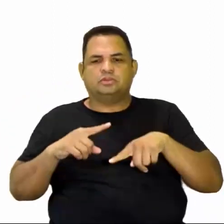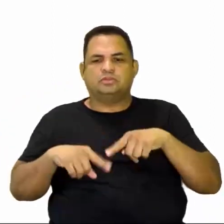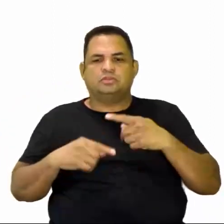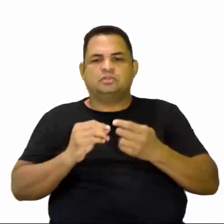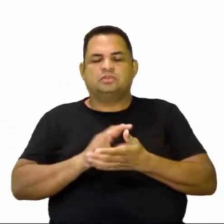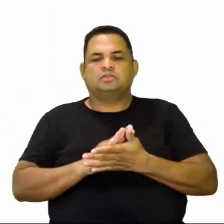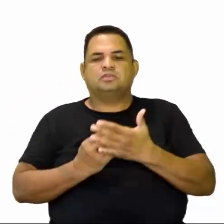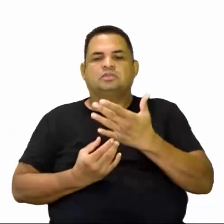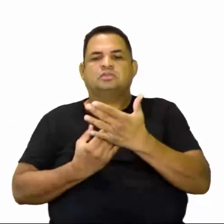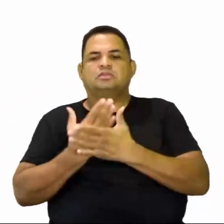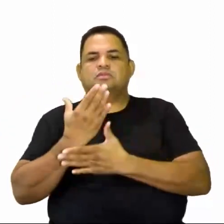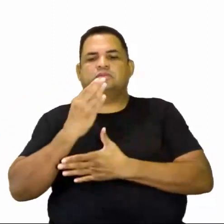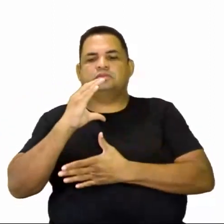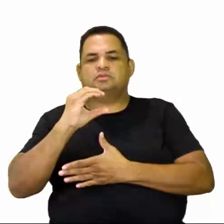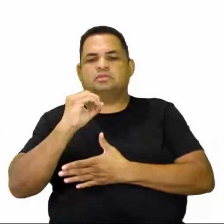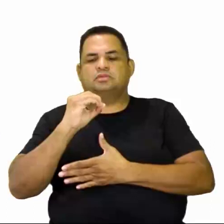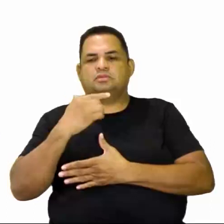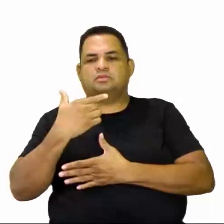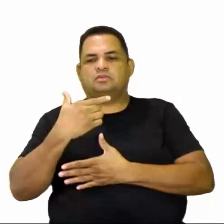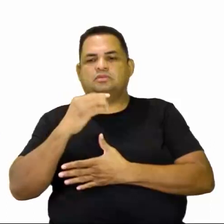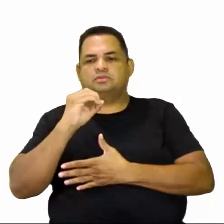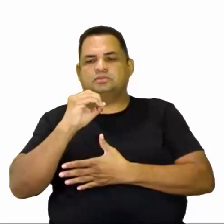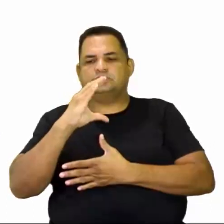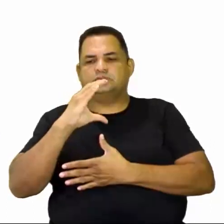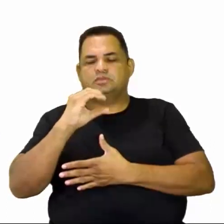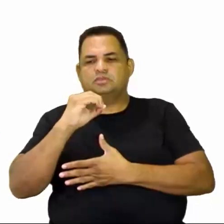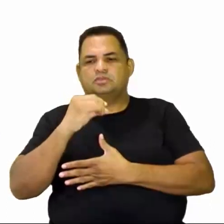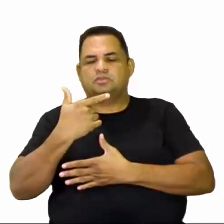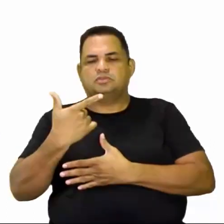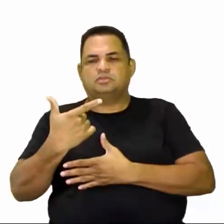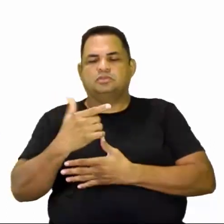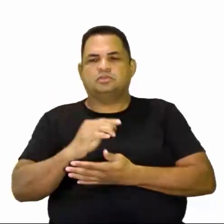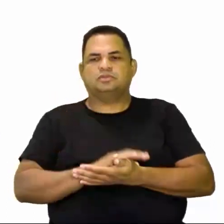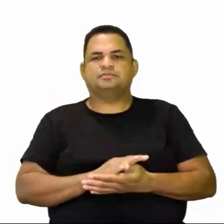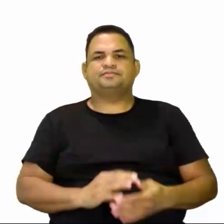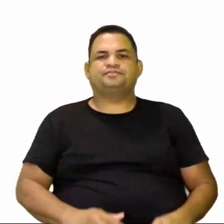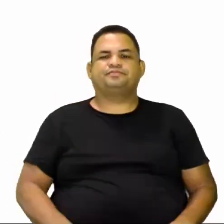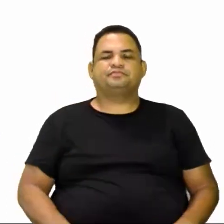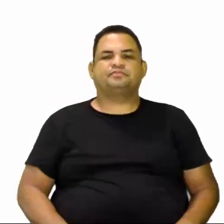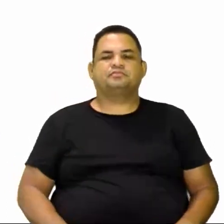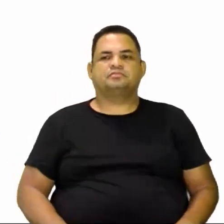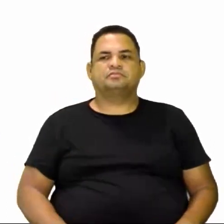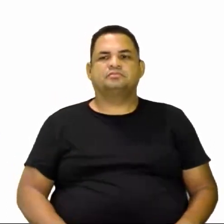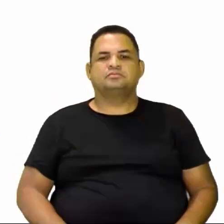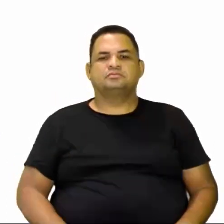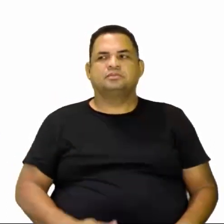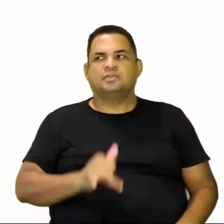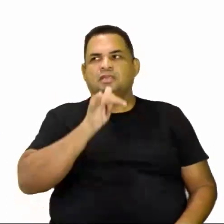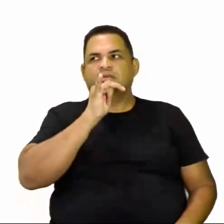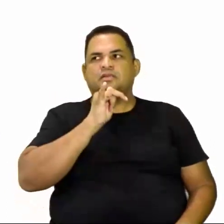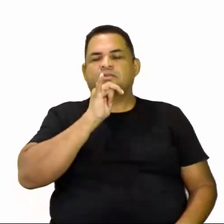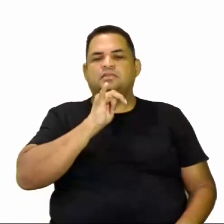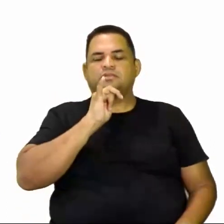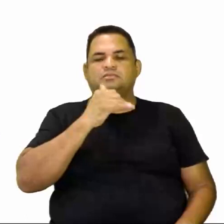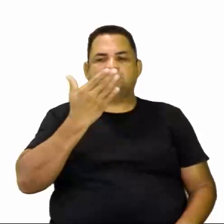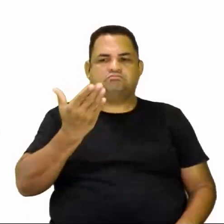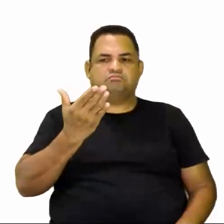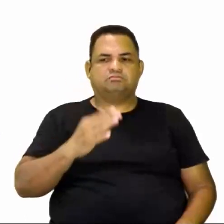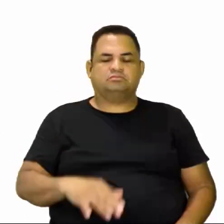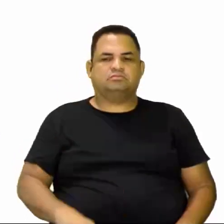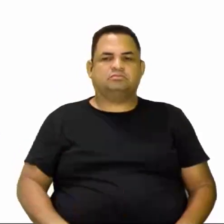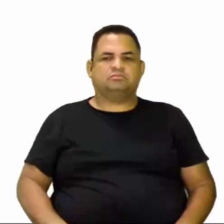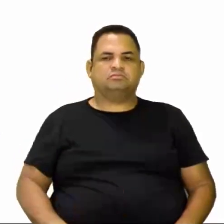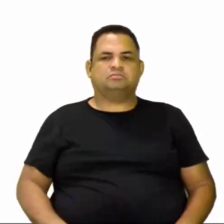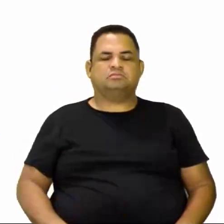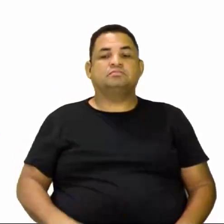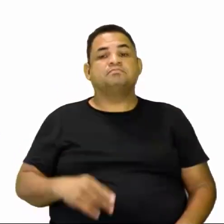porém liberando CO2. Tudo bem até aí, meu caro aluno? Então, esses exemplos, esses comentários aqui,